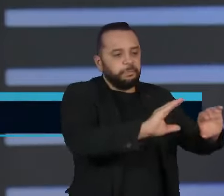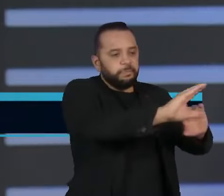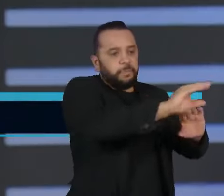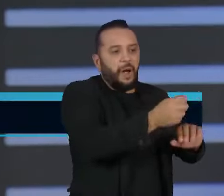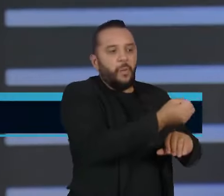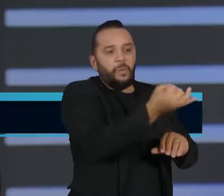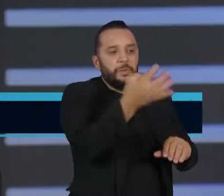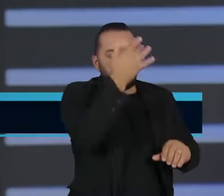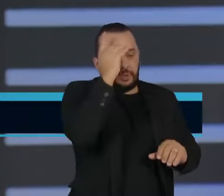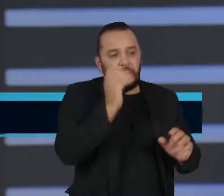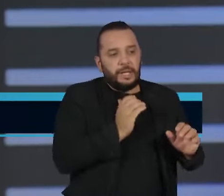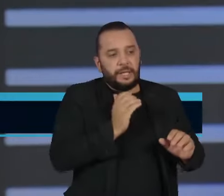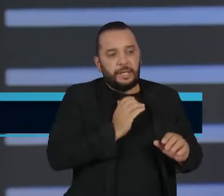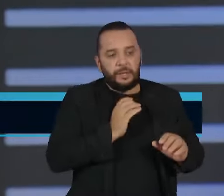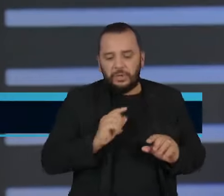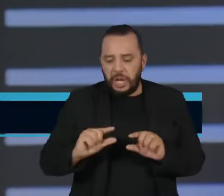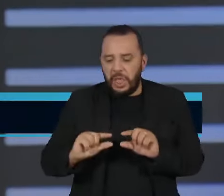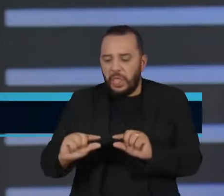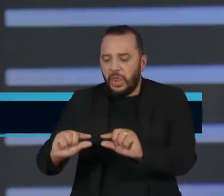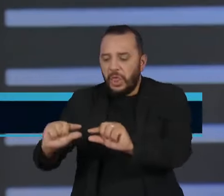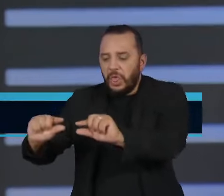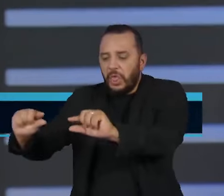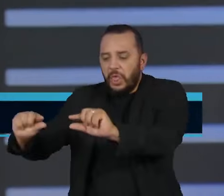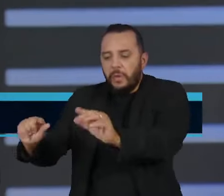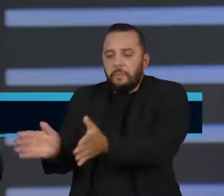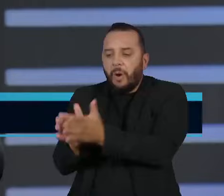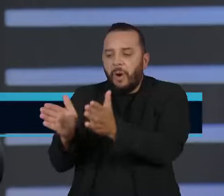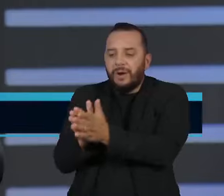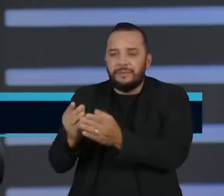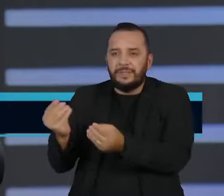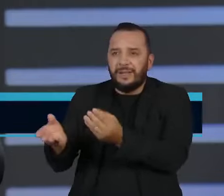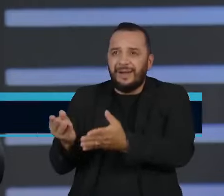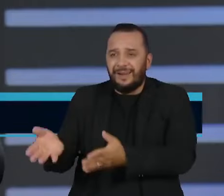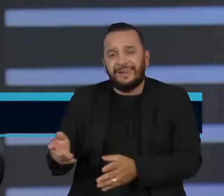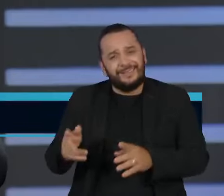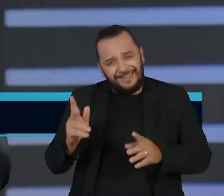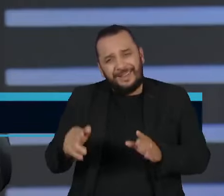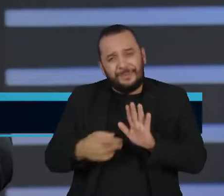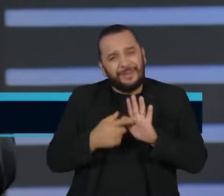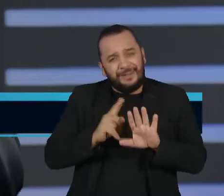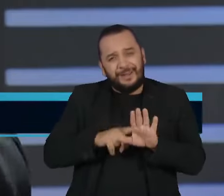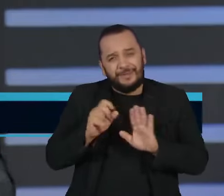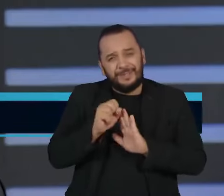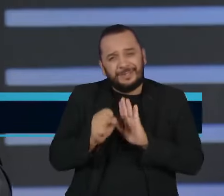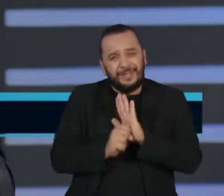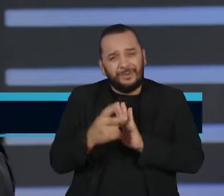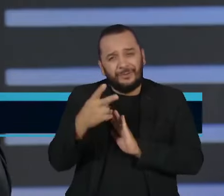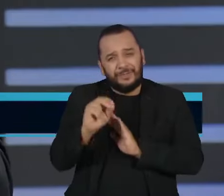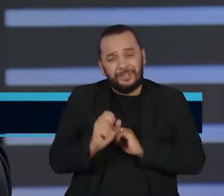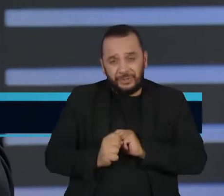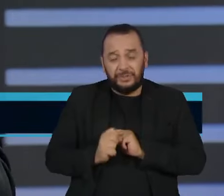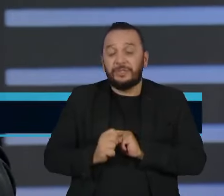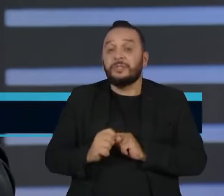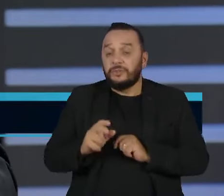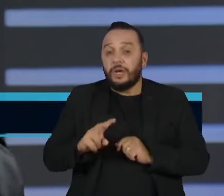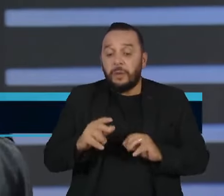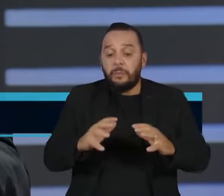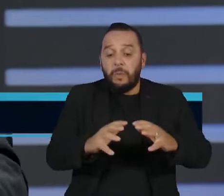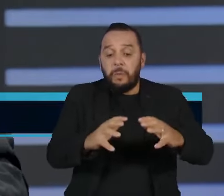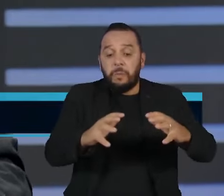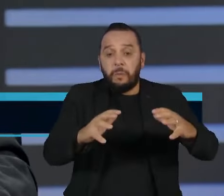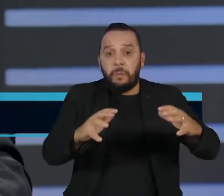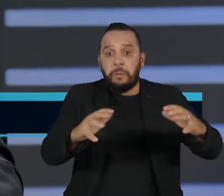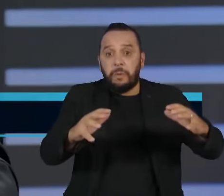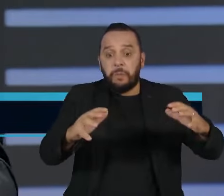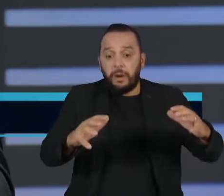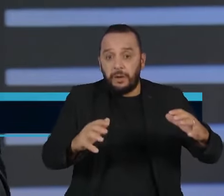XX, né? Era aquela assim, ó, o bolo vai crescer, mas fica aí na sua, que na sua hora vai chegar, mas não taca a mão não, hoje